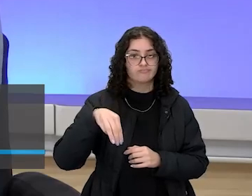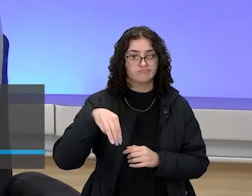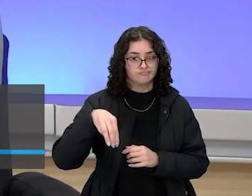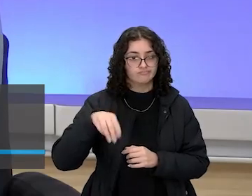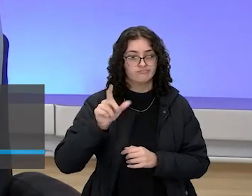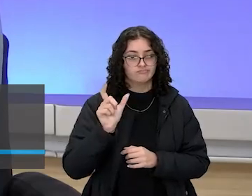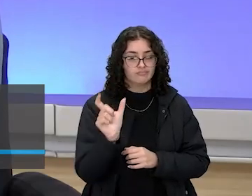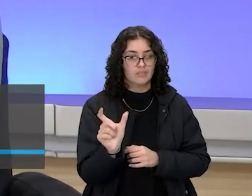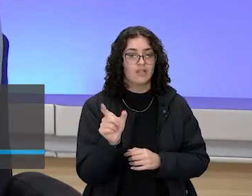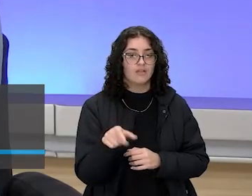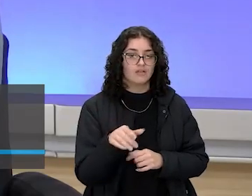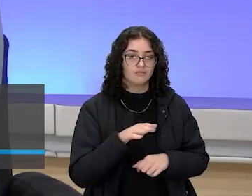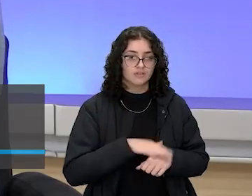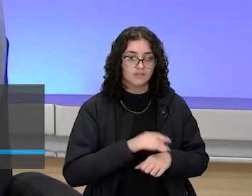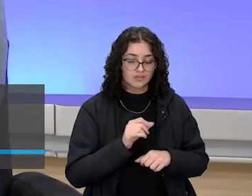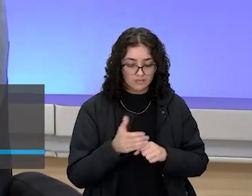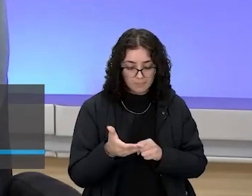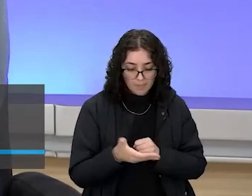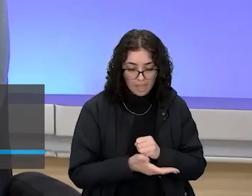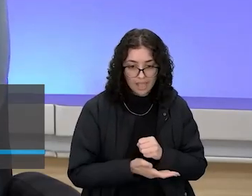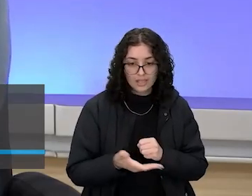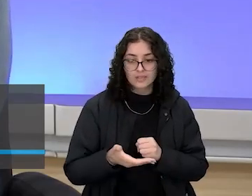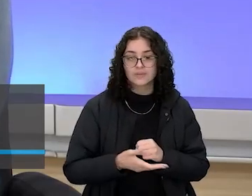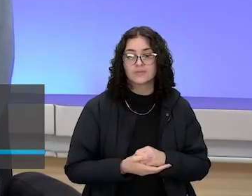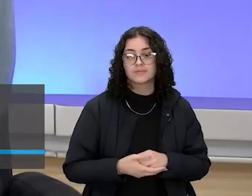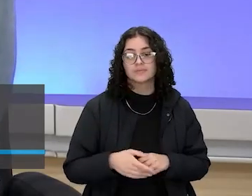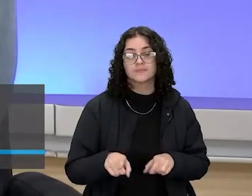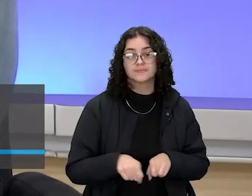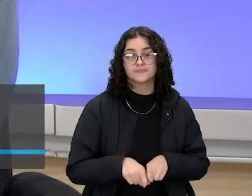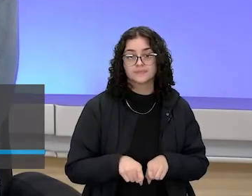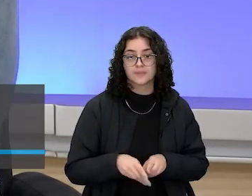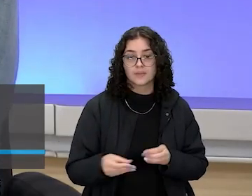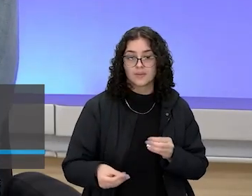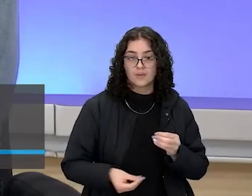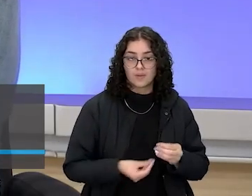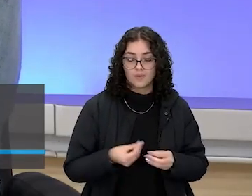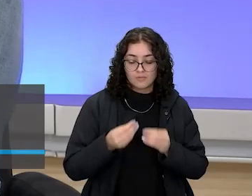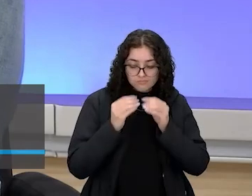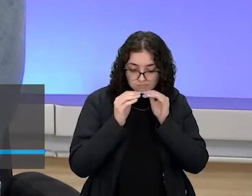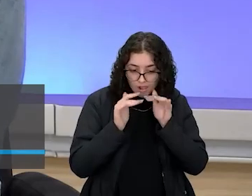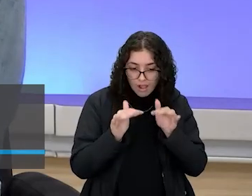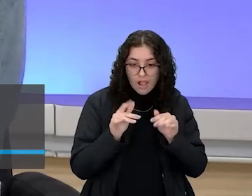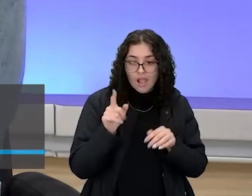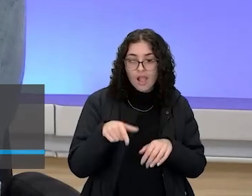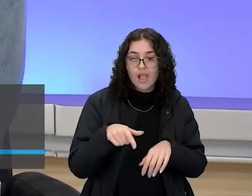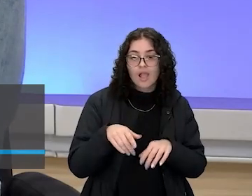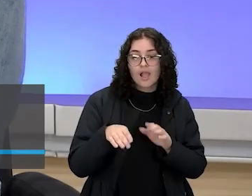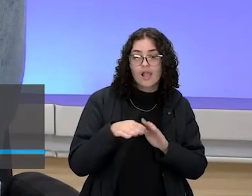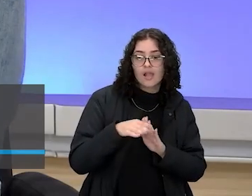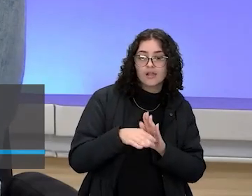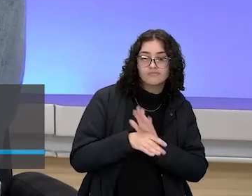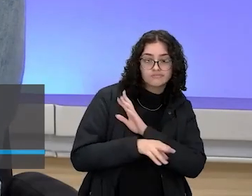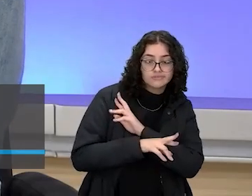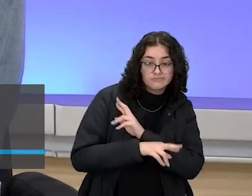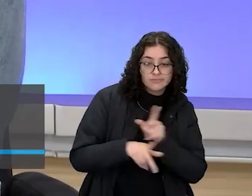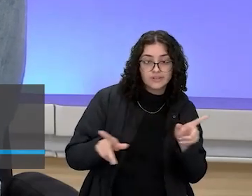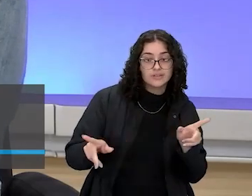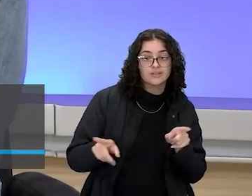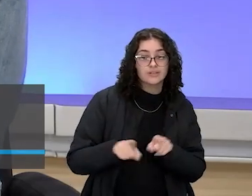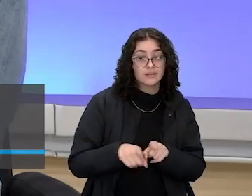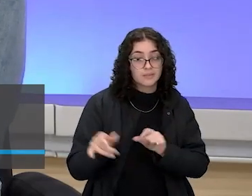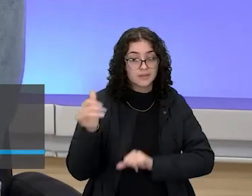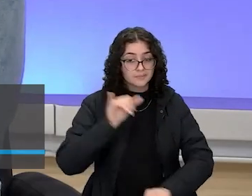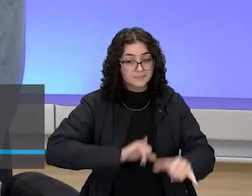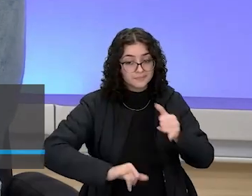Para alcalinizar. Já para acidificar, já é processos diferentes,